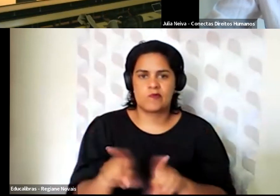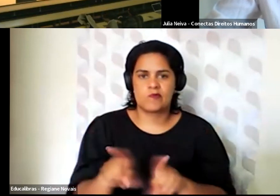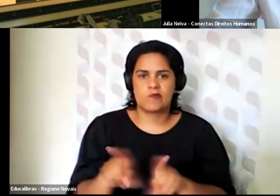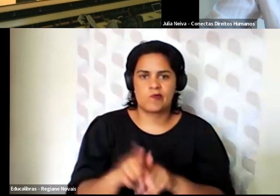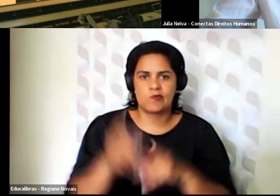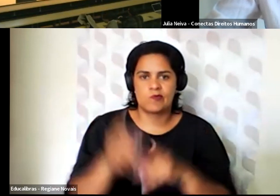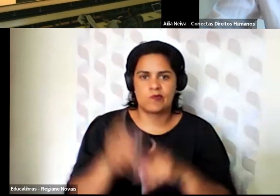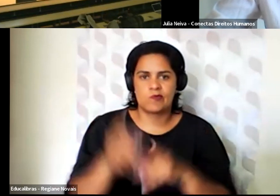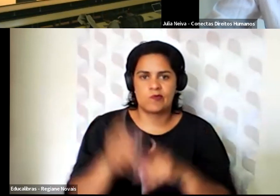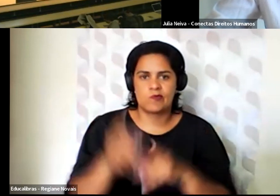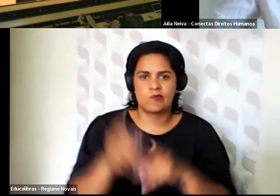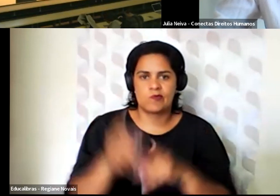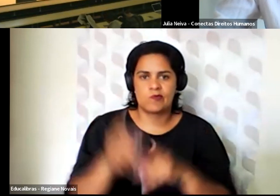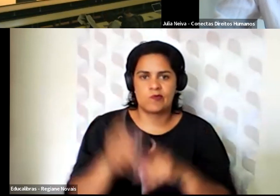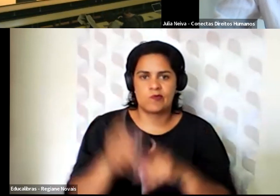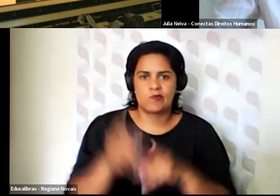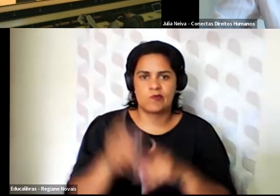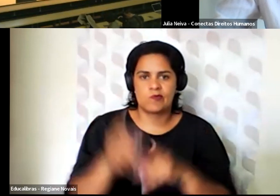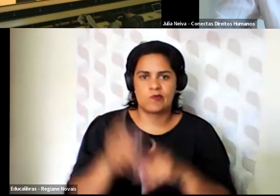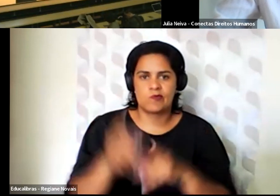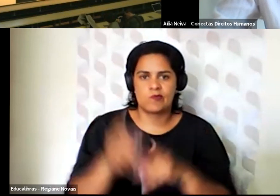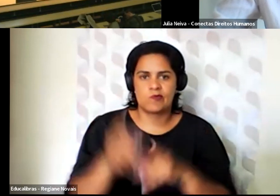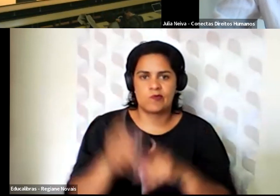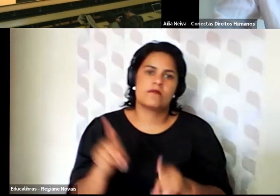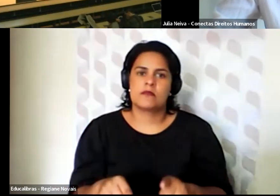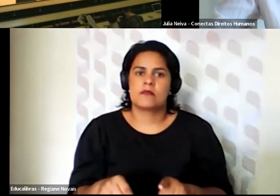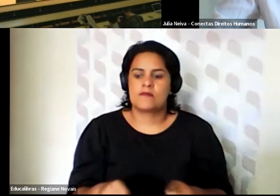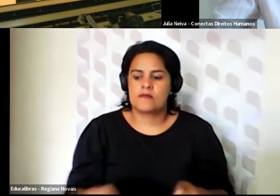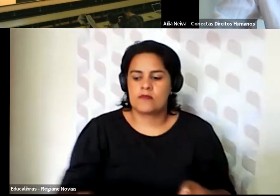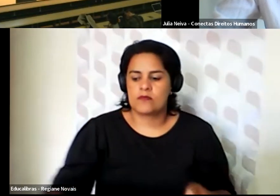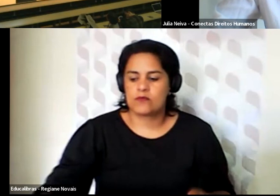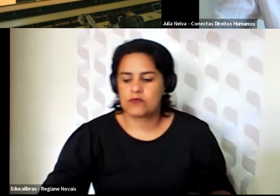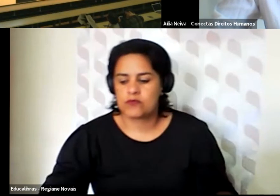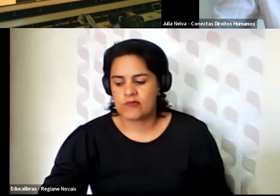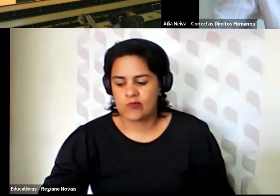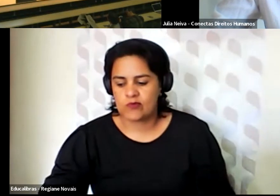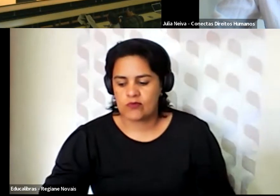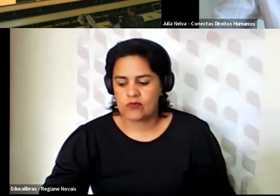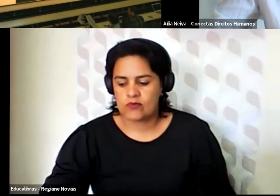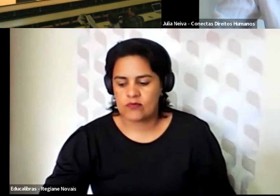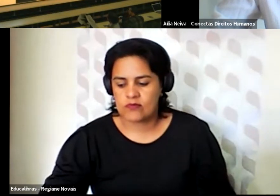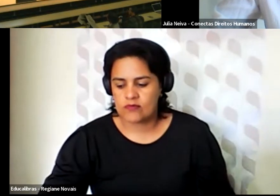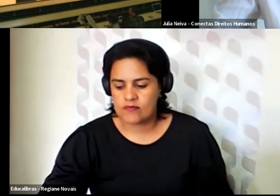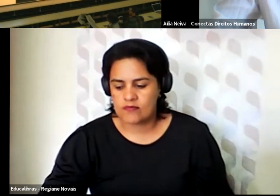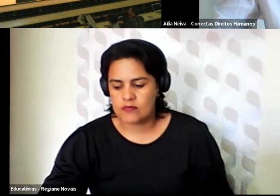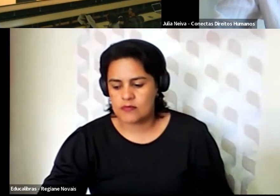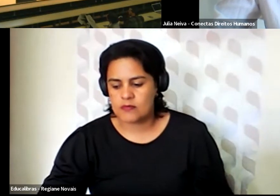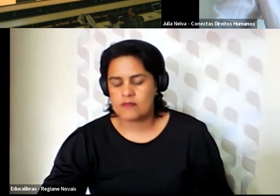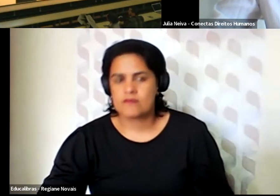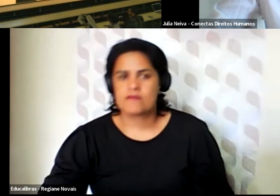que se juntaram a nós, e também a vocês, ouvintes, que nos acompanharam até aqui, seja presencialmente pela Sciences Po ou pelo